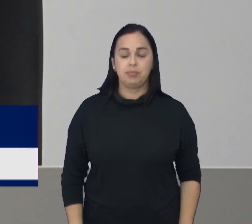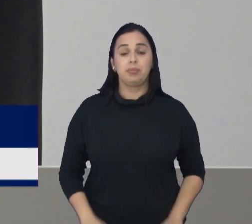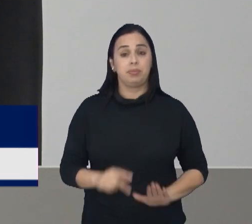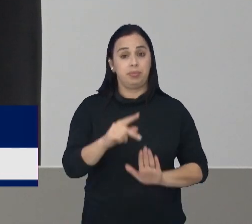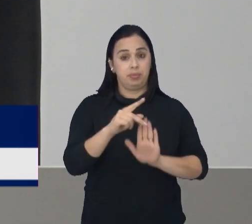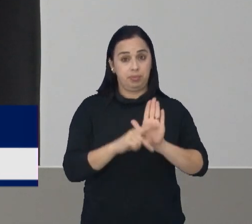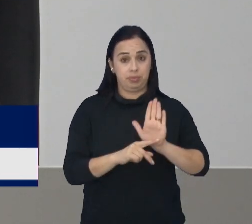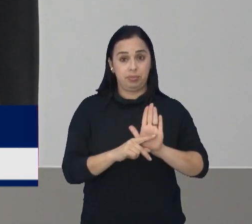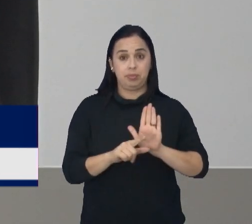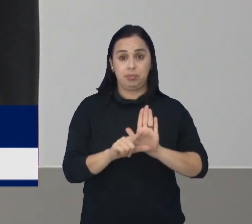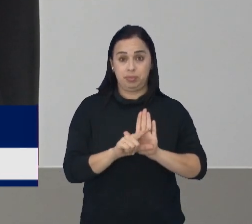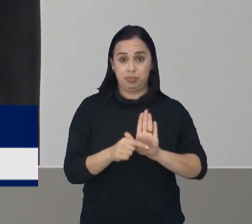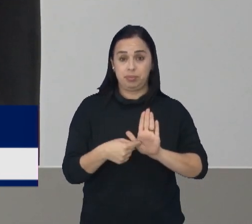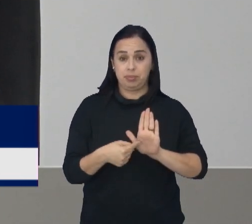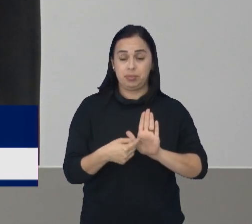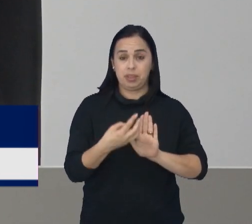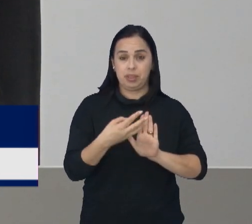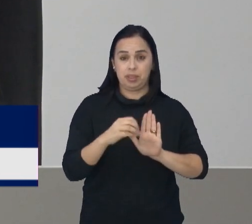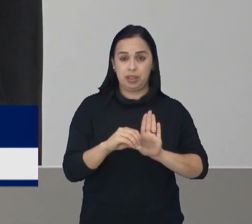Projeto número